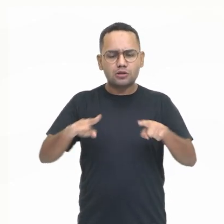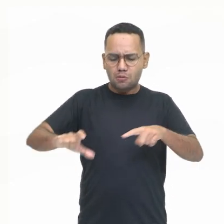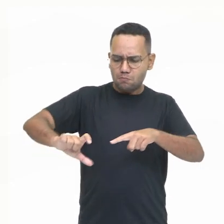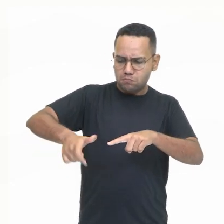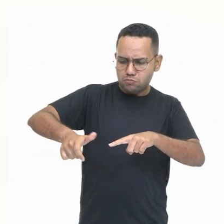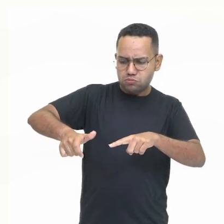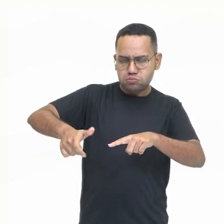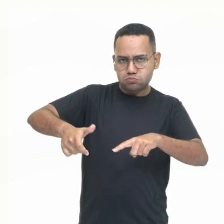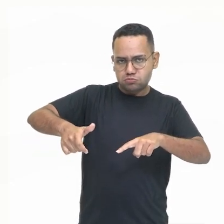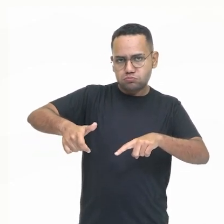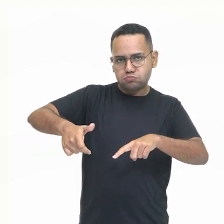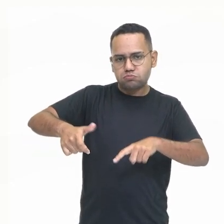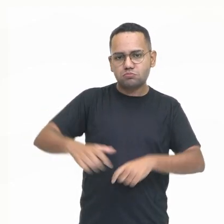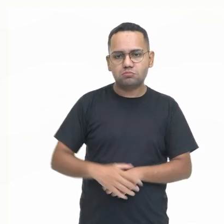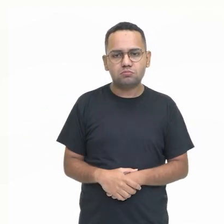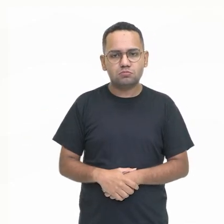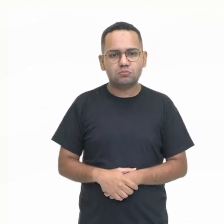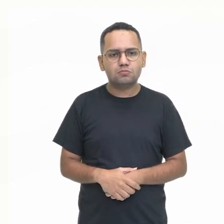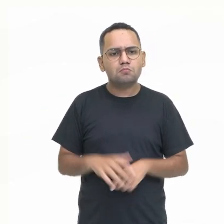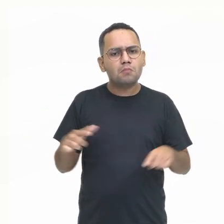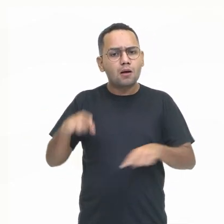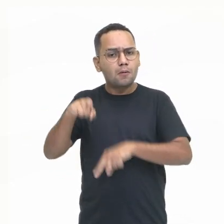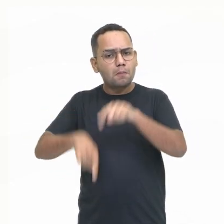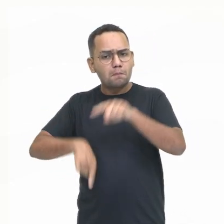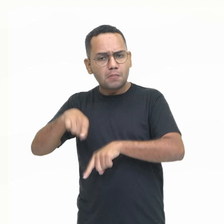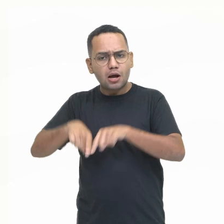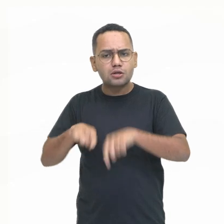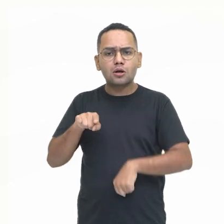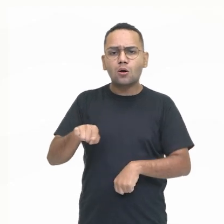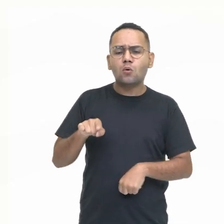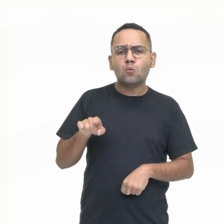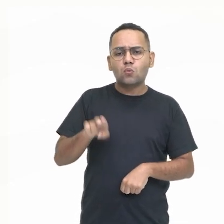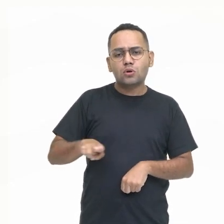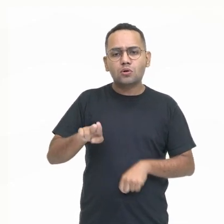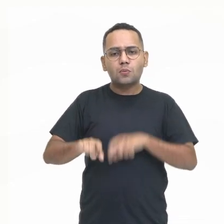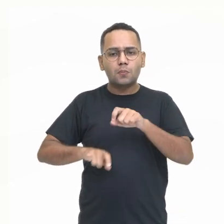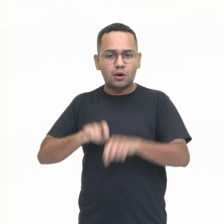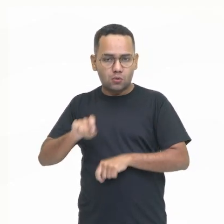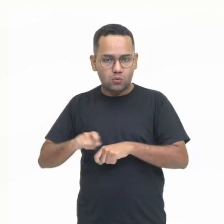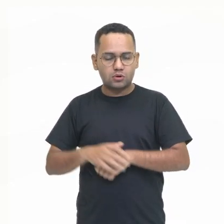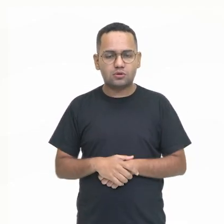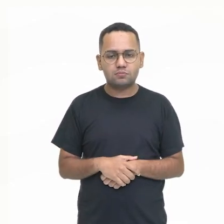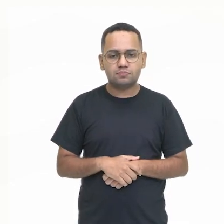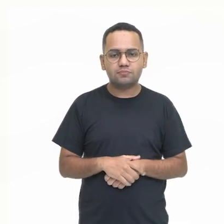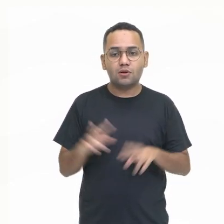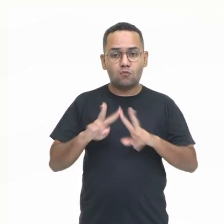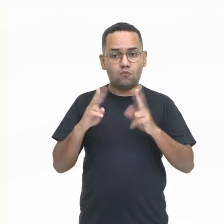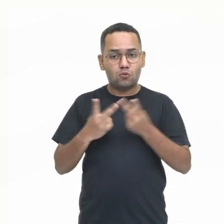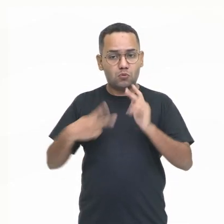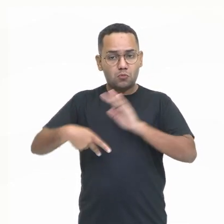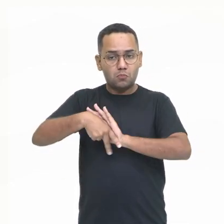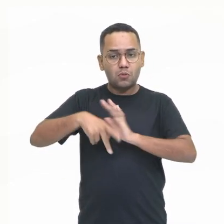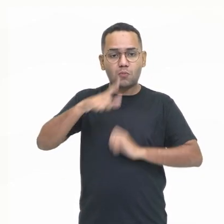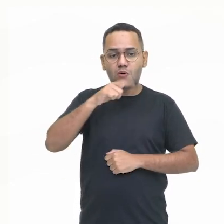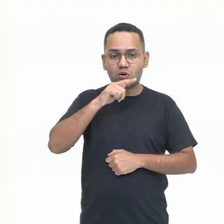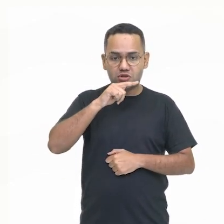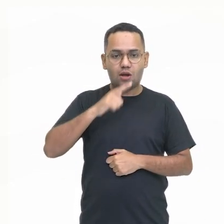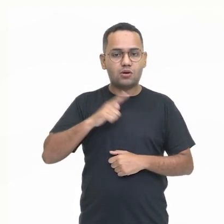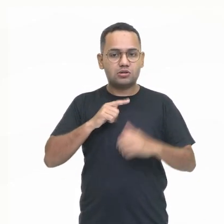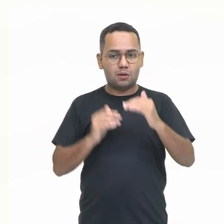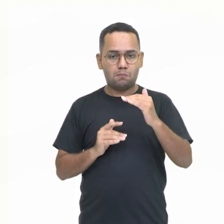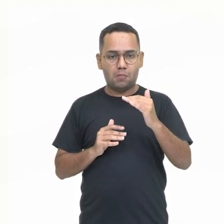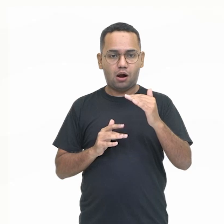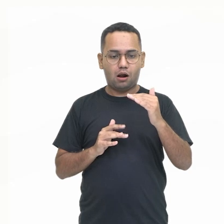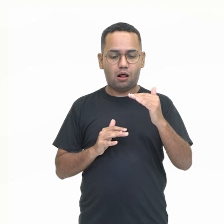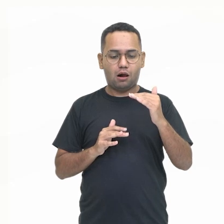na sua parte inferior. Um dispositivo foi utilizado para registrar o volume de água a cada instante, a partir do